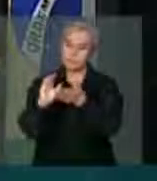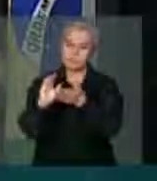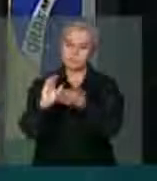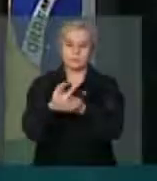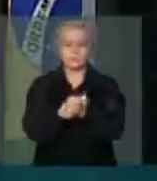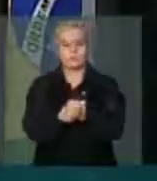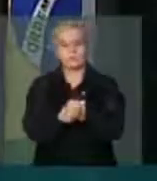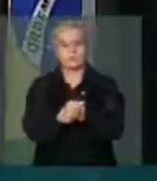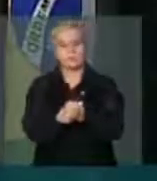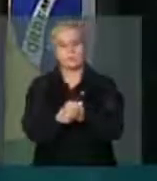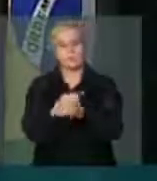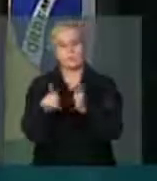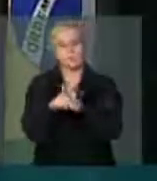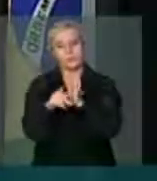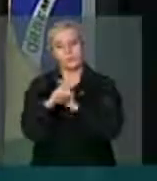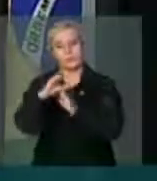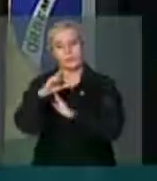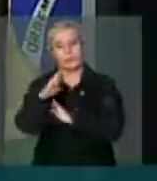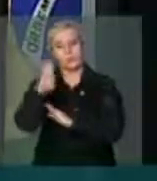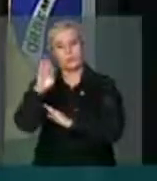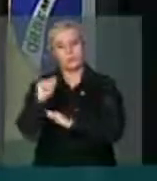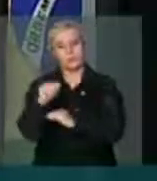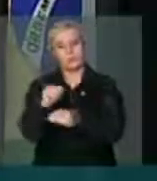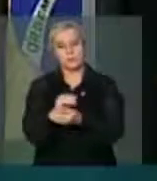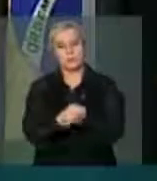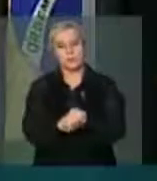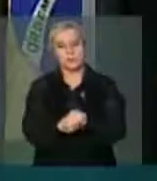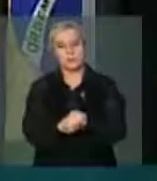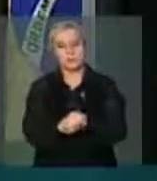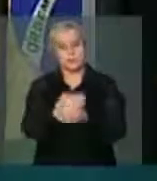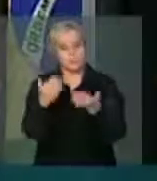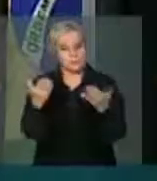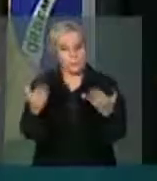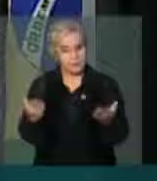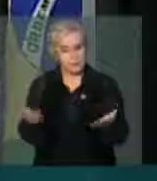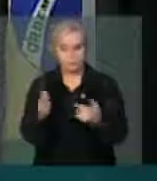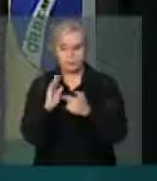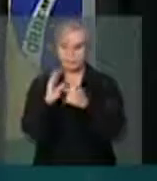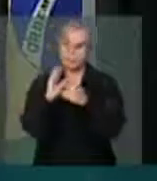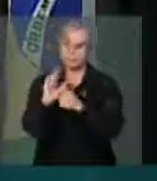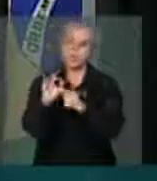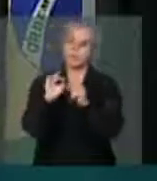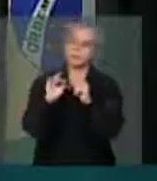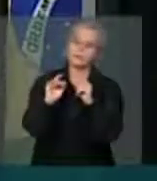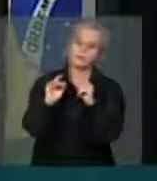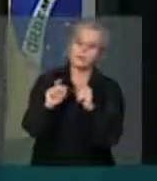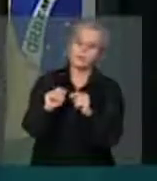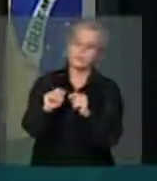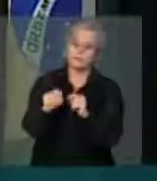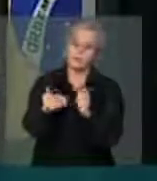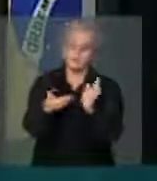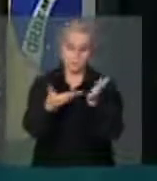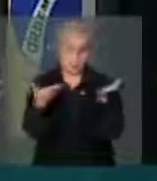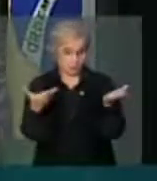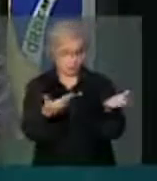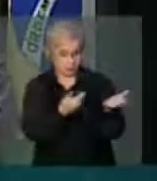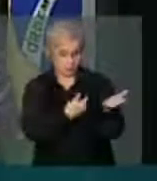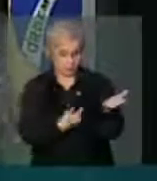com a saúde pública. É tudo isso que dá a clareza de que esse